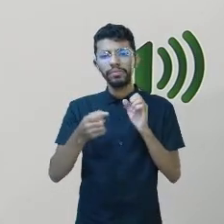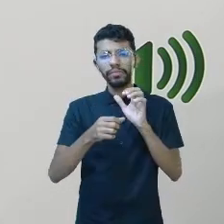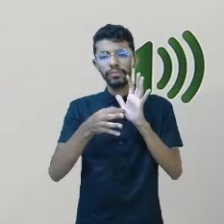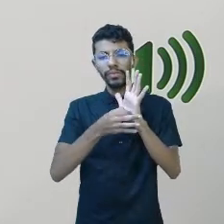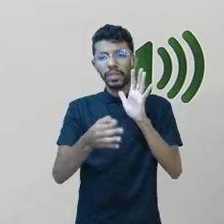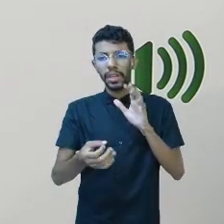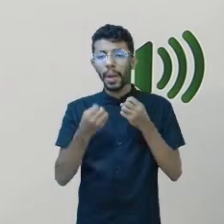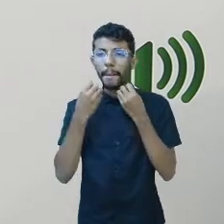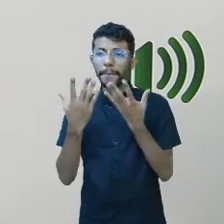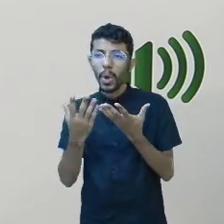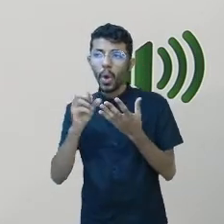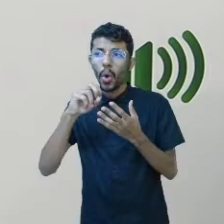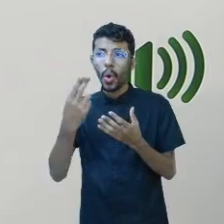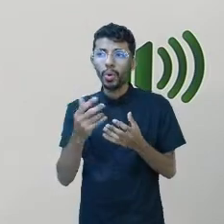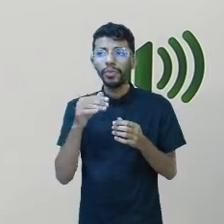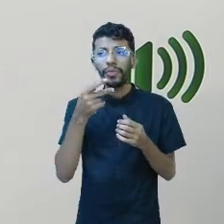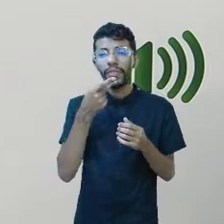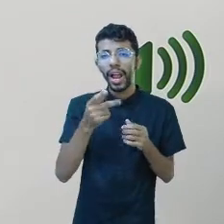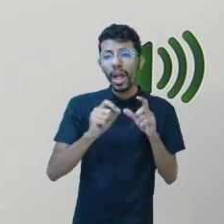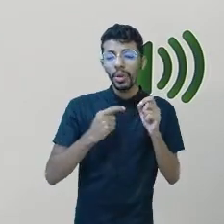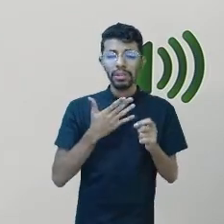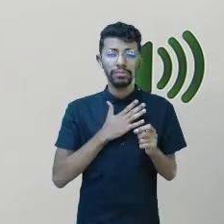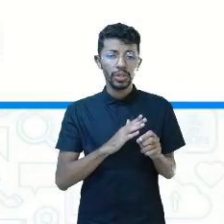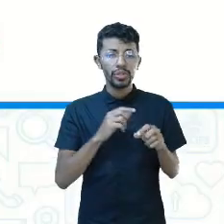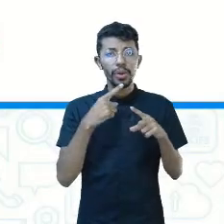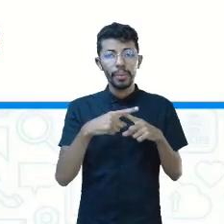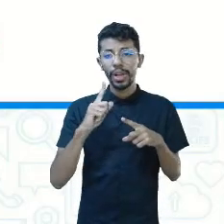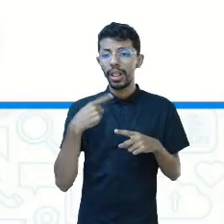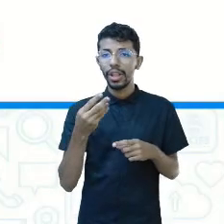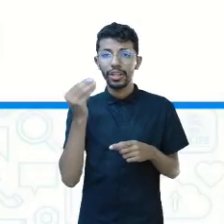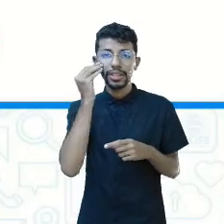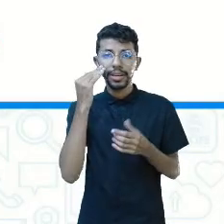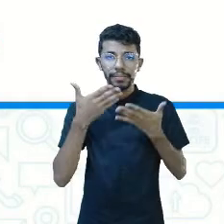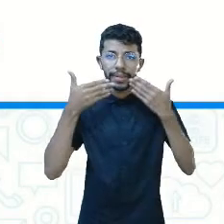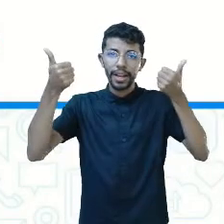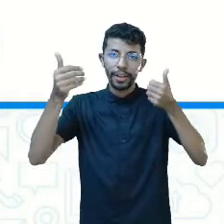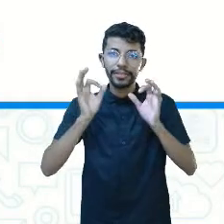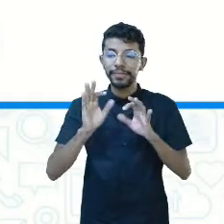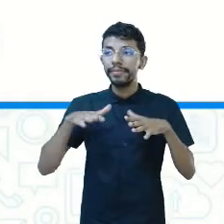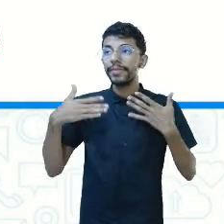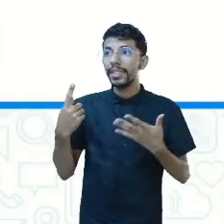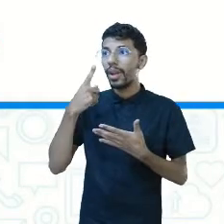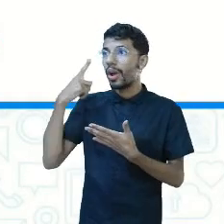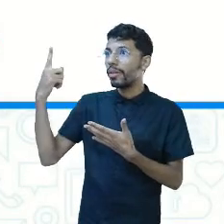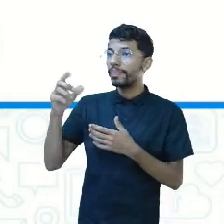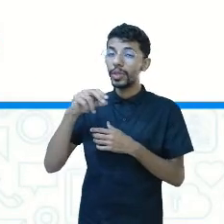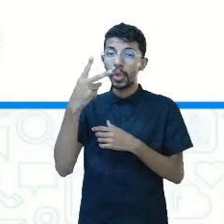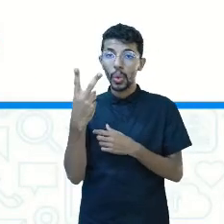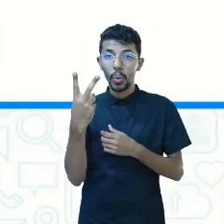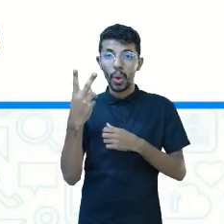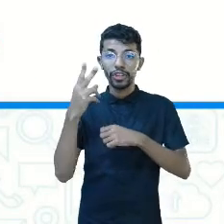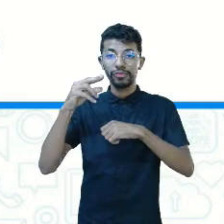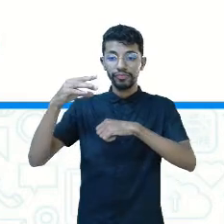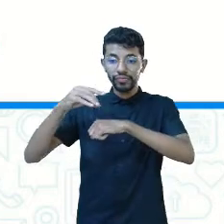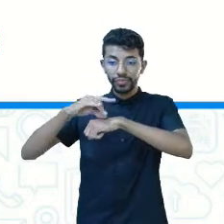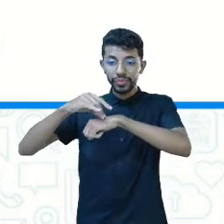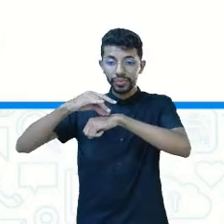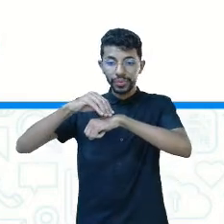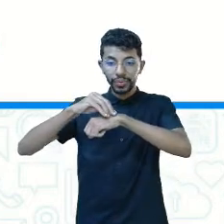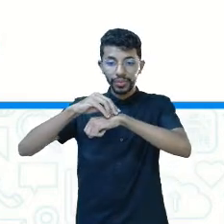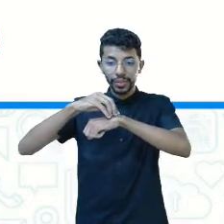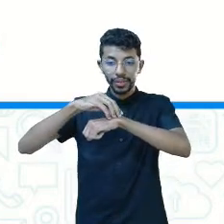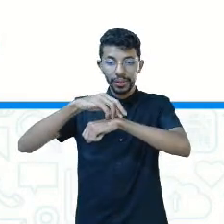melhorar, tá certo? Vamos lá. 2 formigas japonesas se encontraram no meio da rua. Qual o